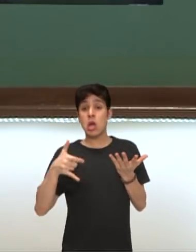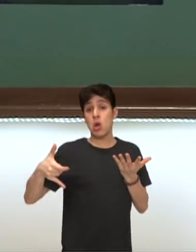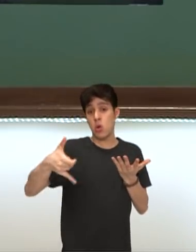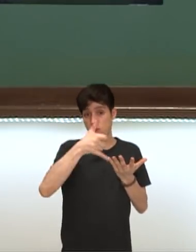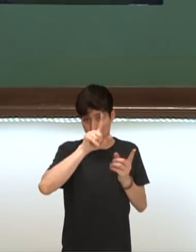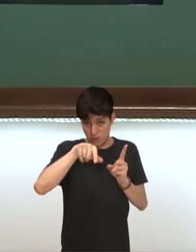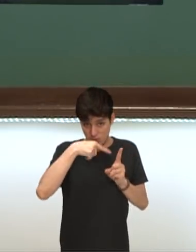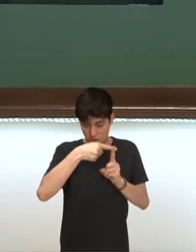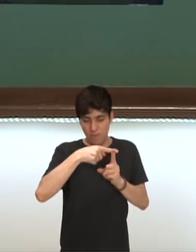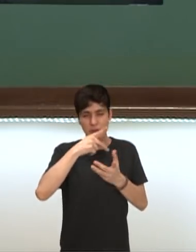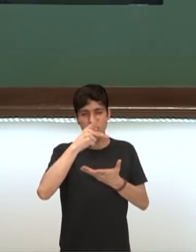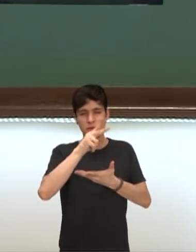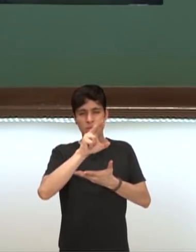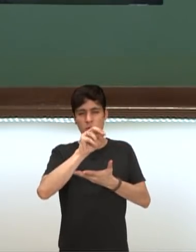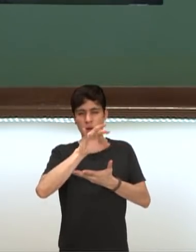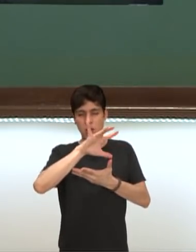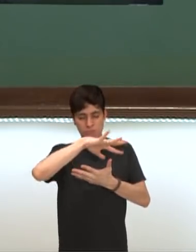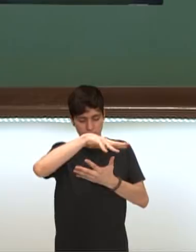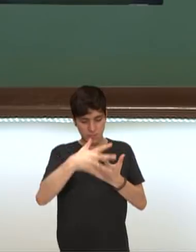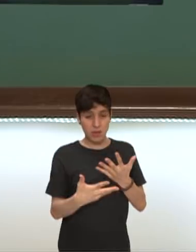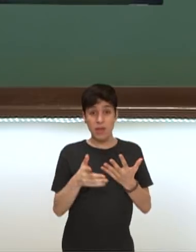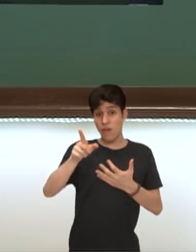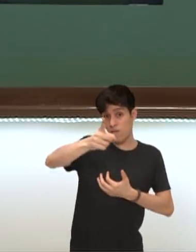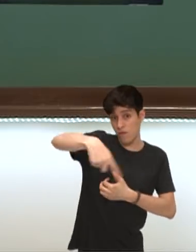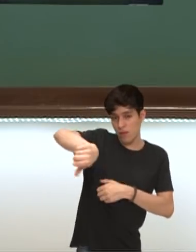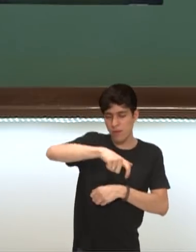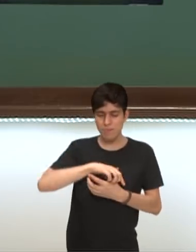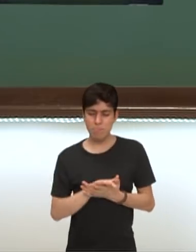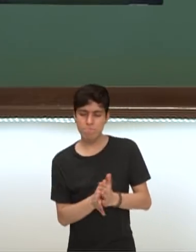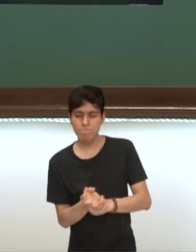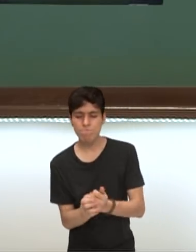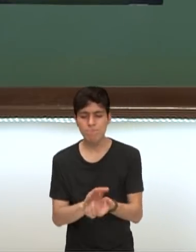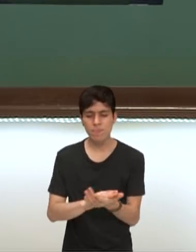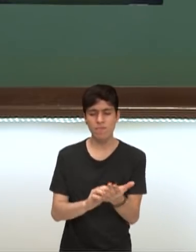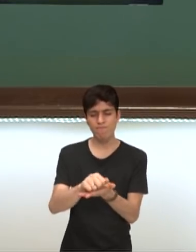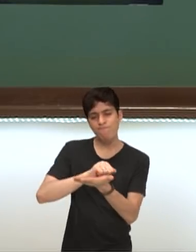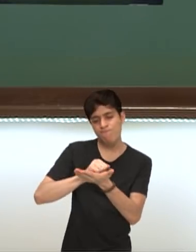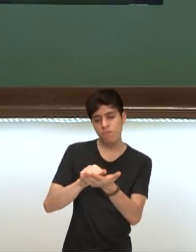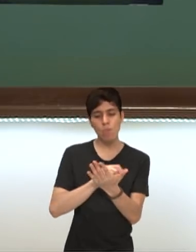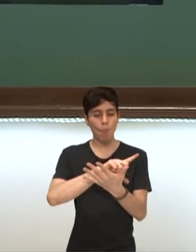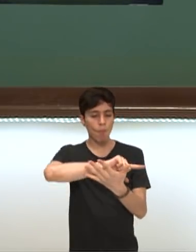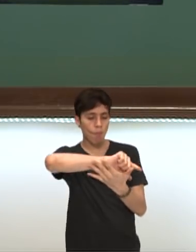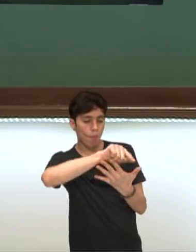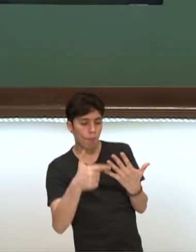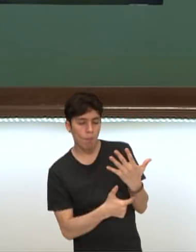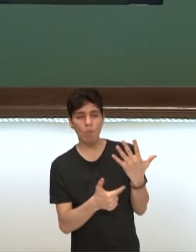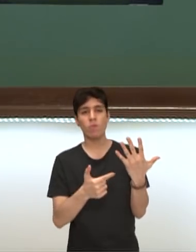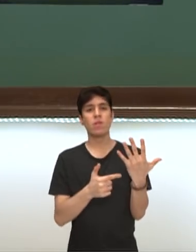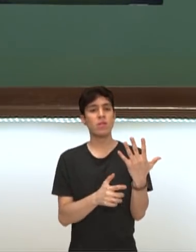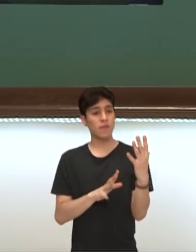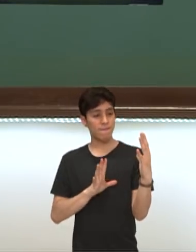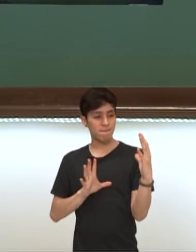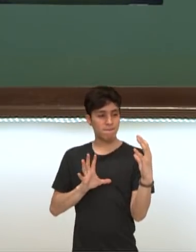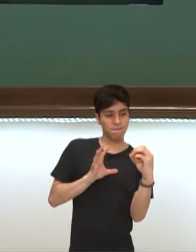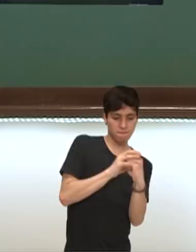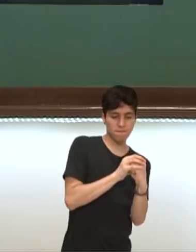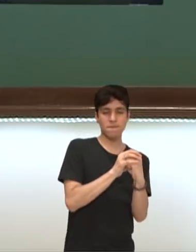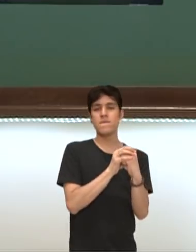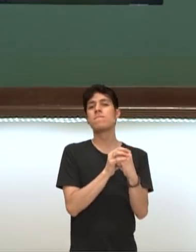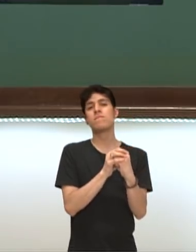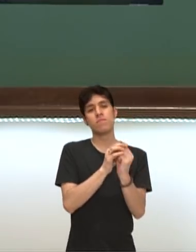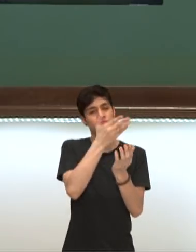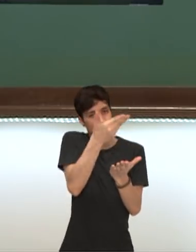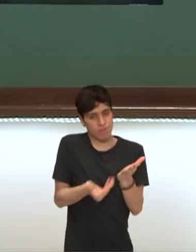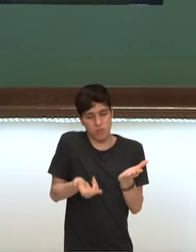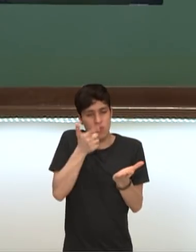lava suas mãos com água e sabão, você elimina essa capa de gordura de lipoproteína, deixando liberado esse material genético, ou seja, o vírus